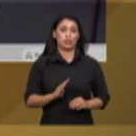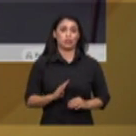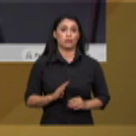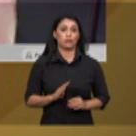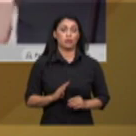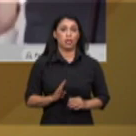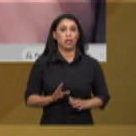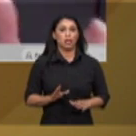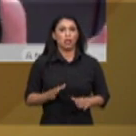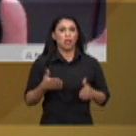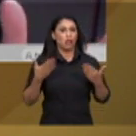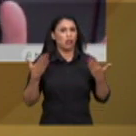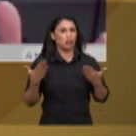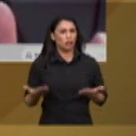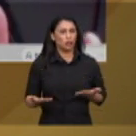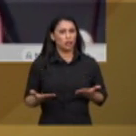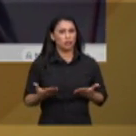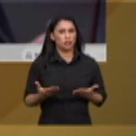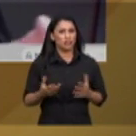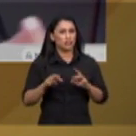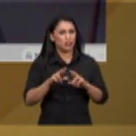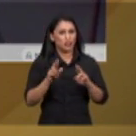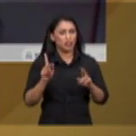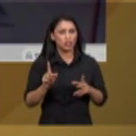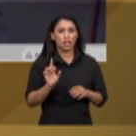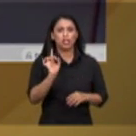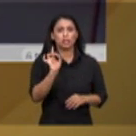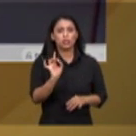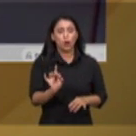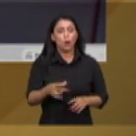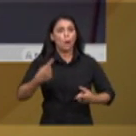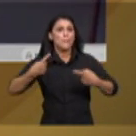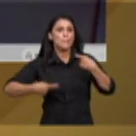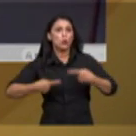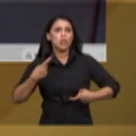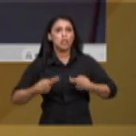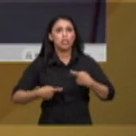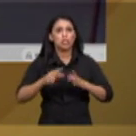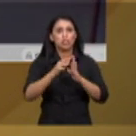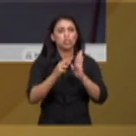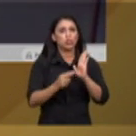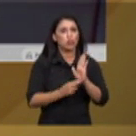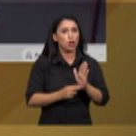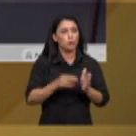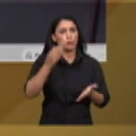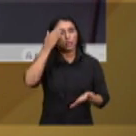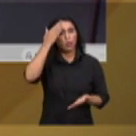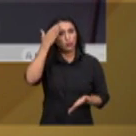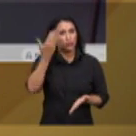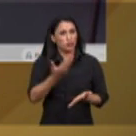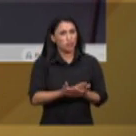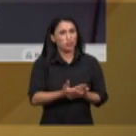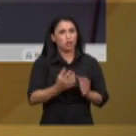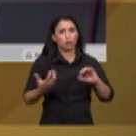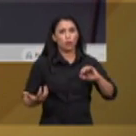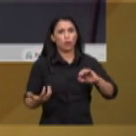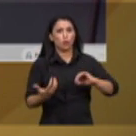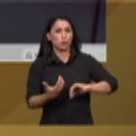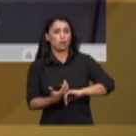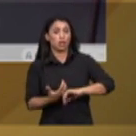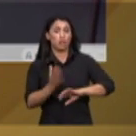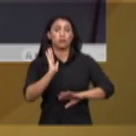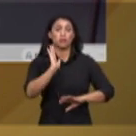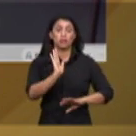são escolhas de política legislativa, confiadas ao Congresso Nacional, como previsto pelo já